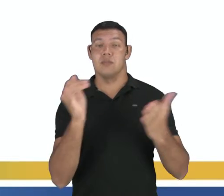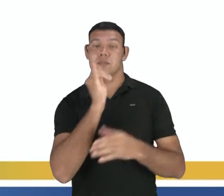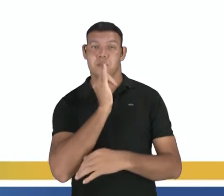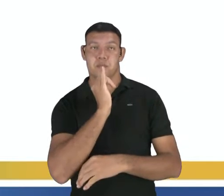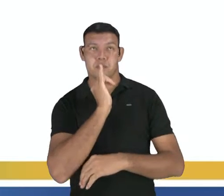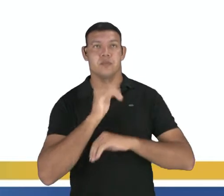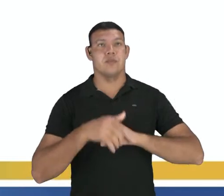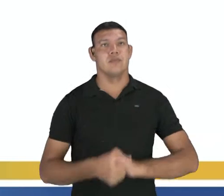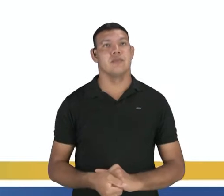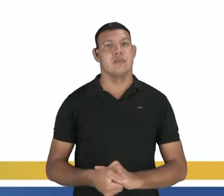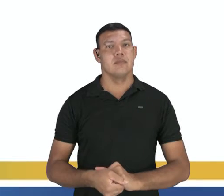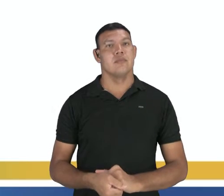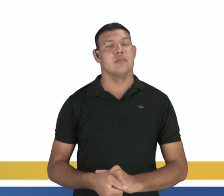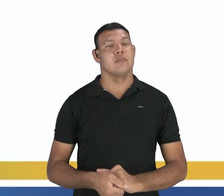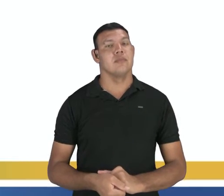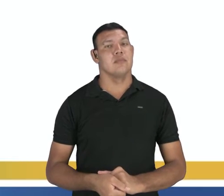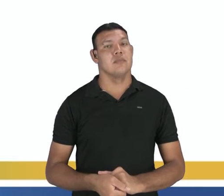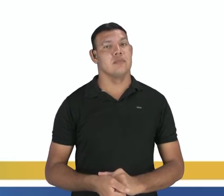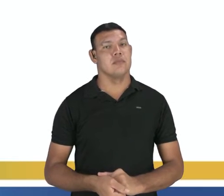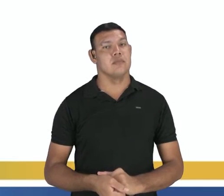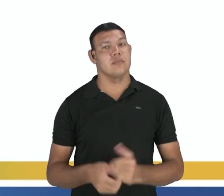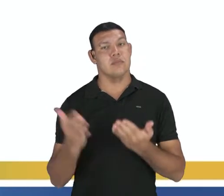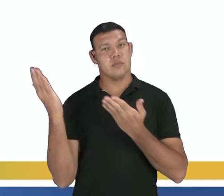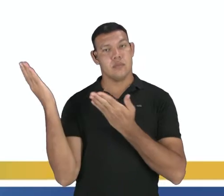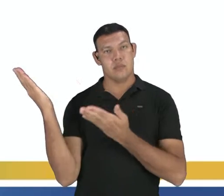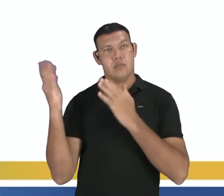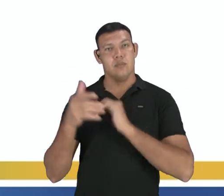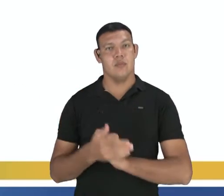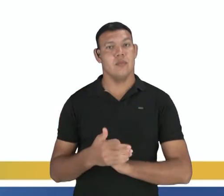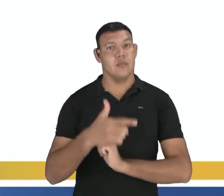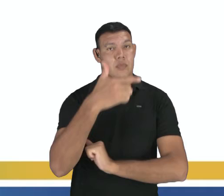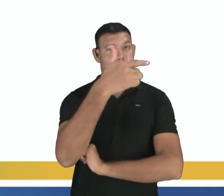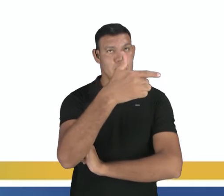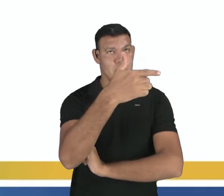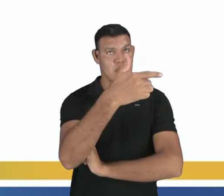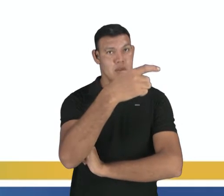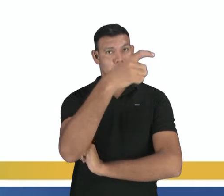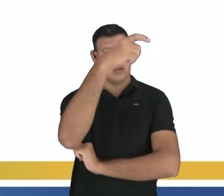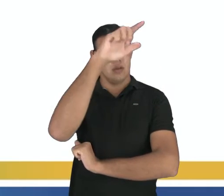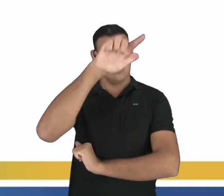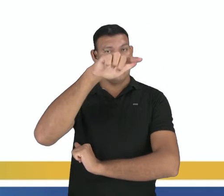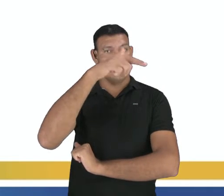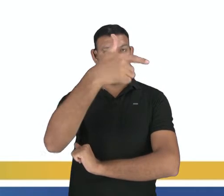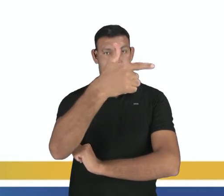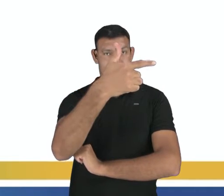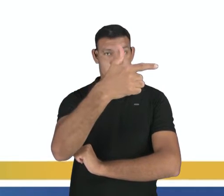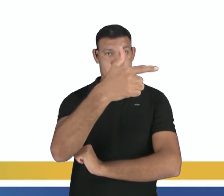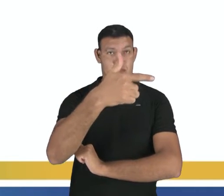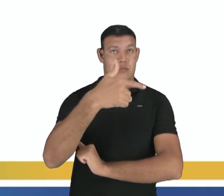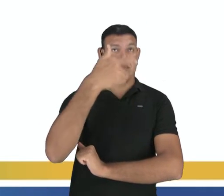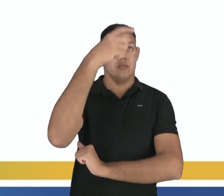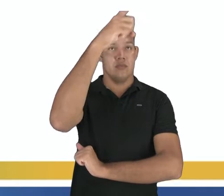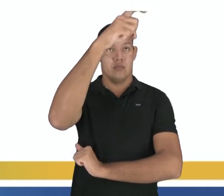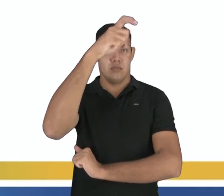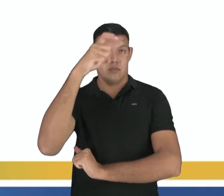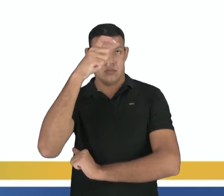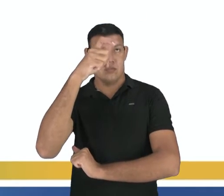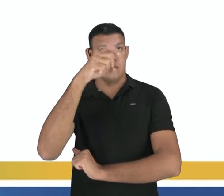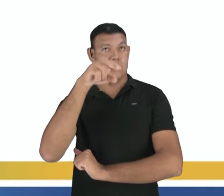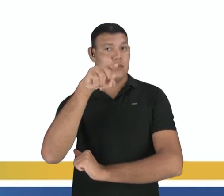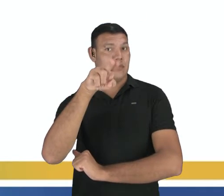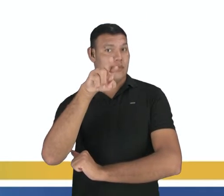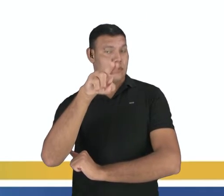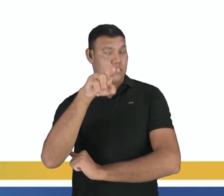exemplo. Nesse caso, nós temos aí 2 elevado a x. E